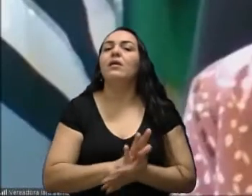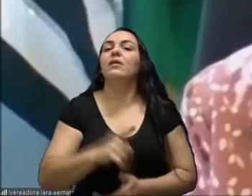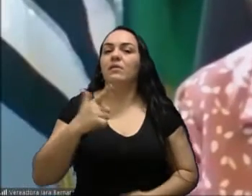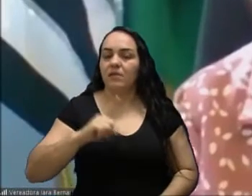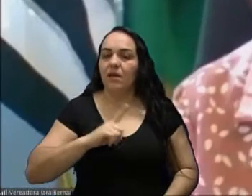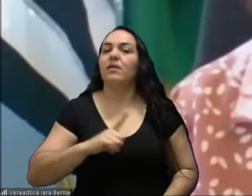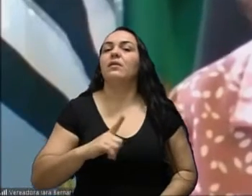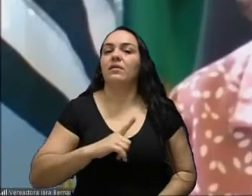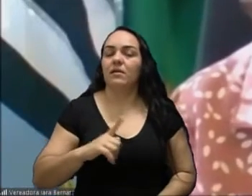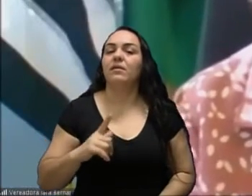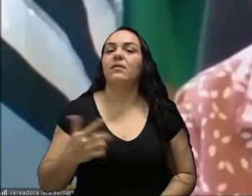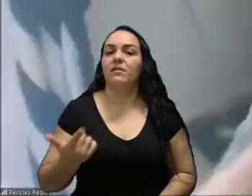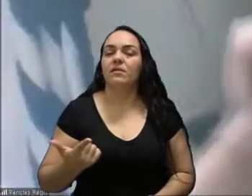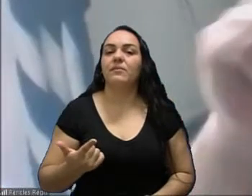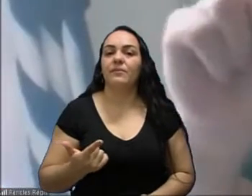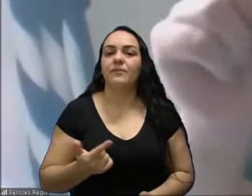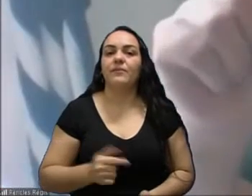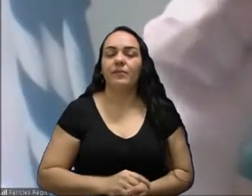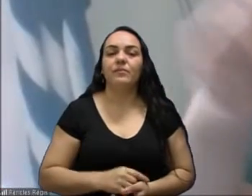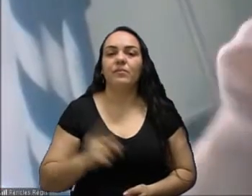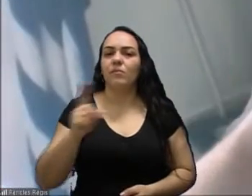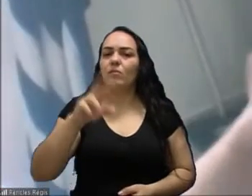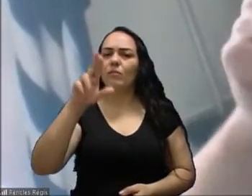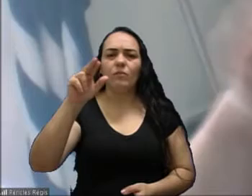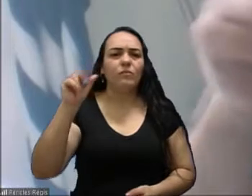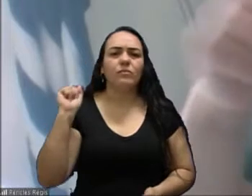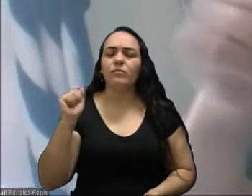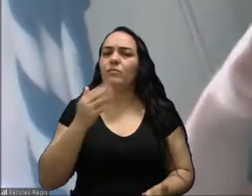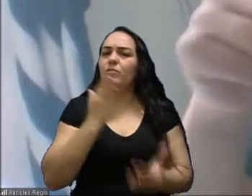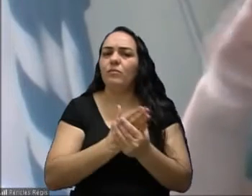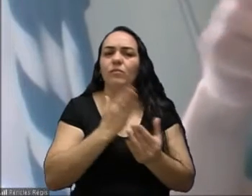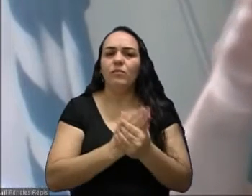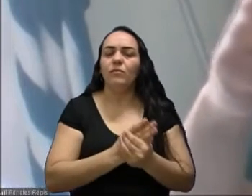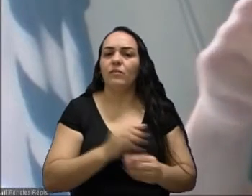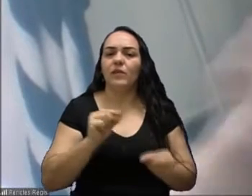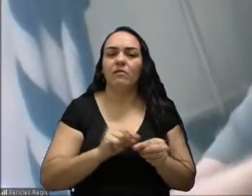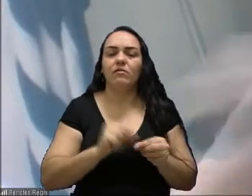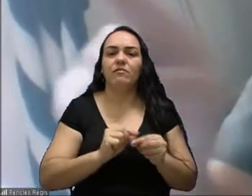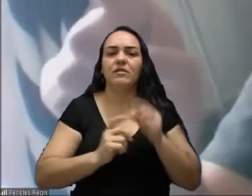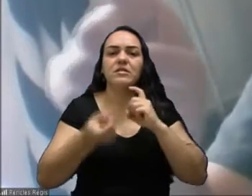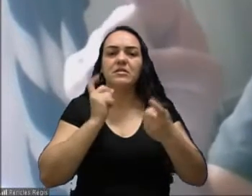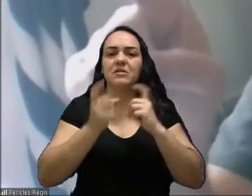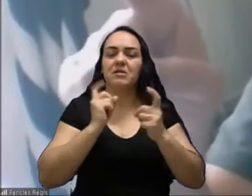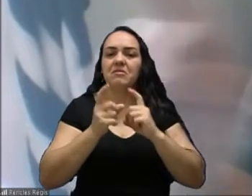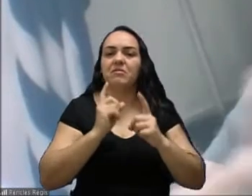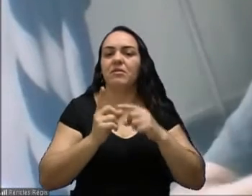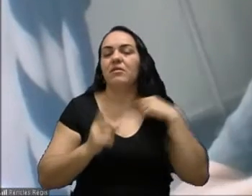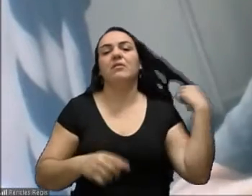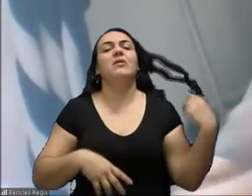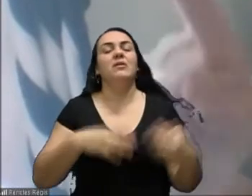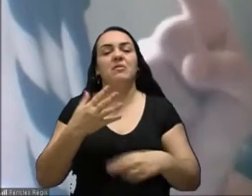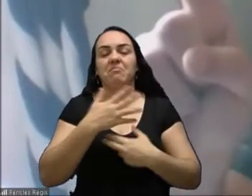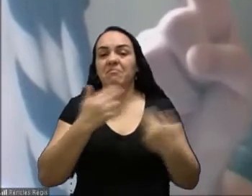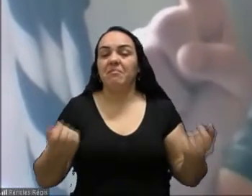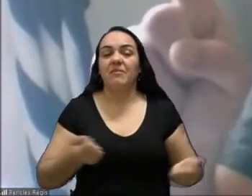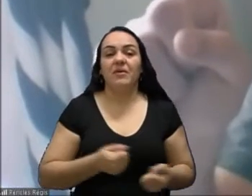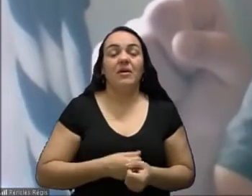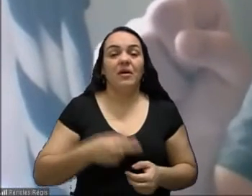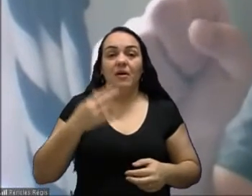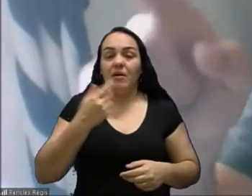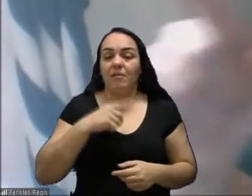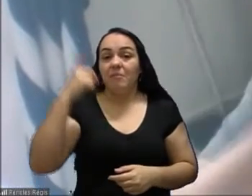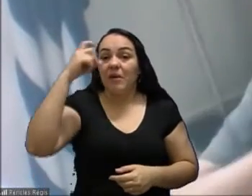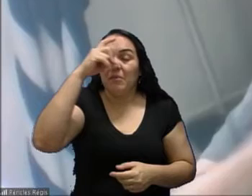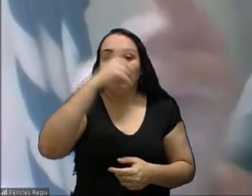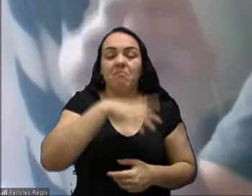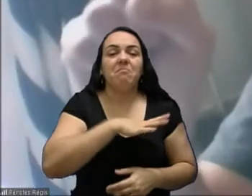eu nunca entrei com uma representação nunca entrei com uma representação contra a má condução de sessão que sempre tem sempre tem uma péssima condução de